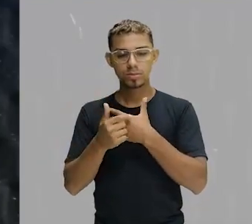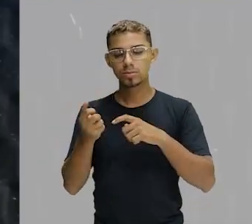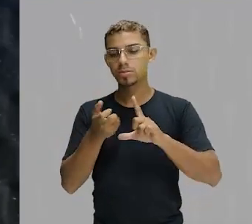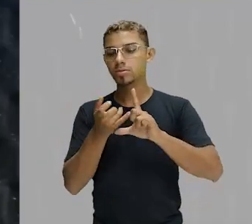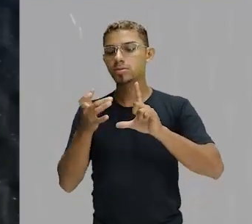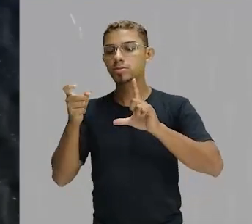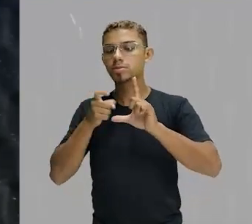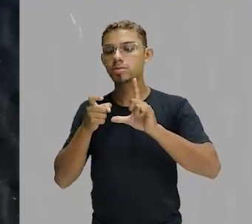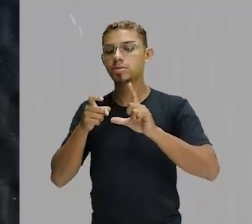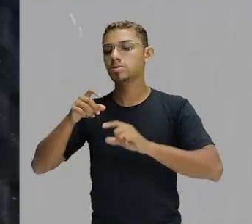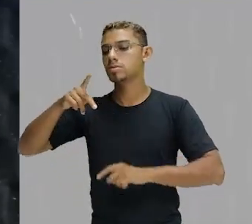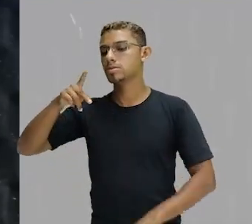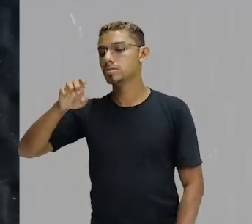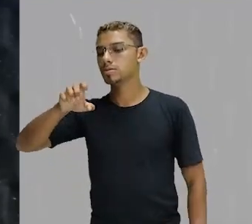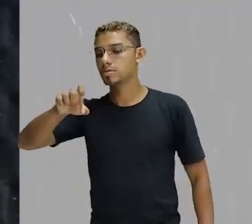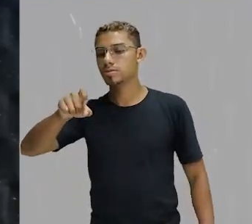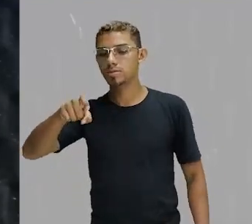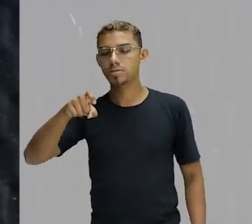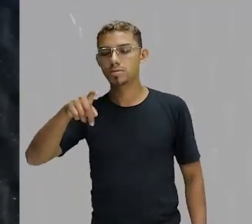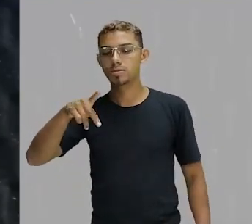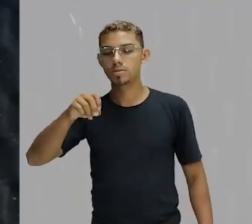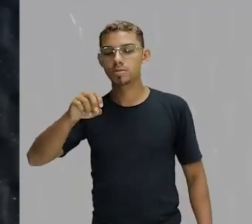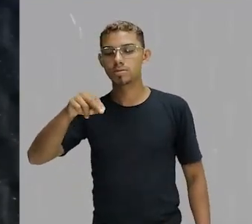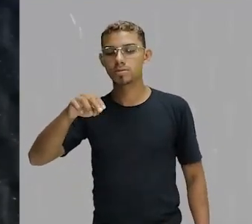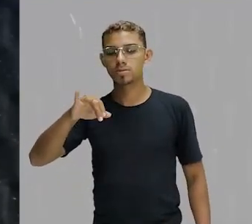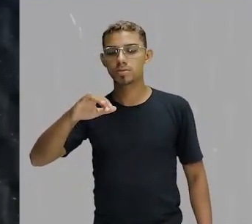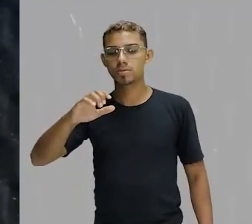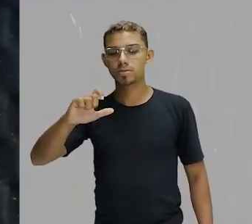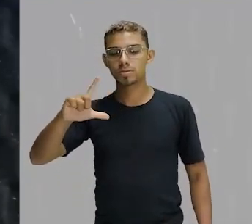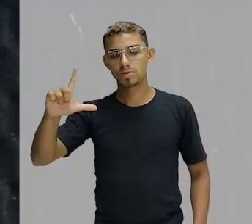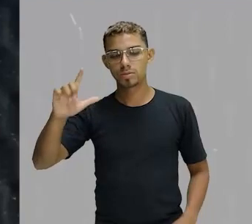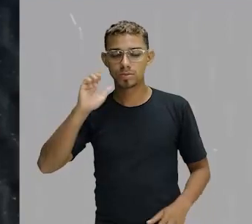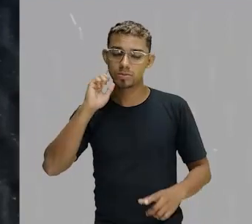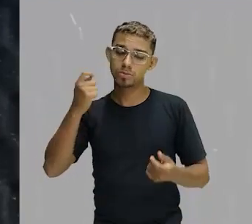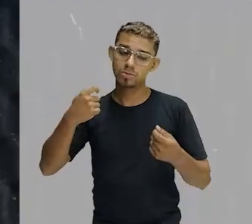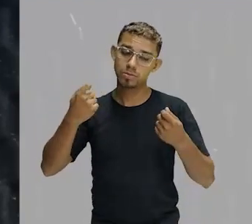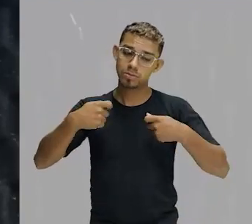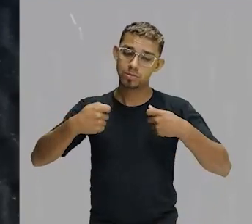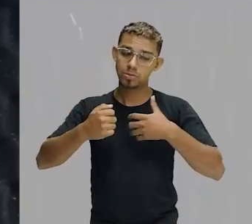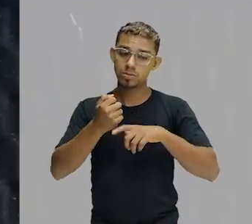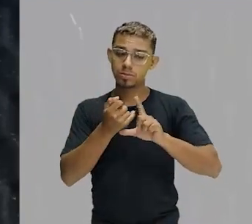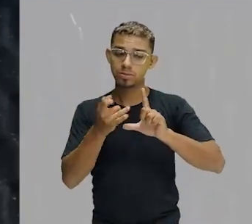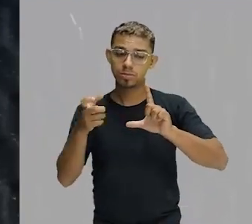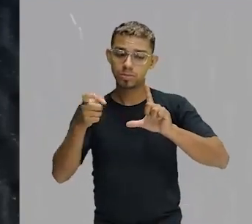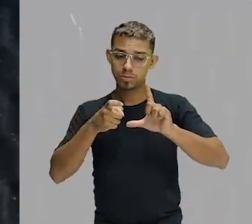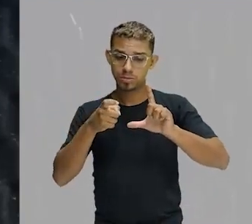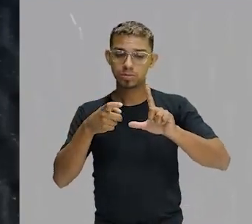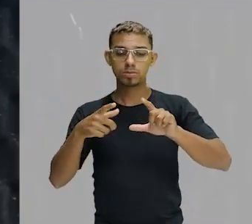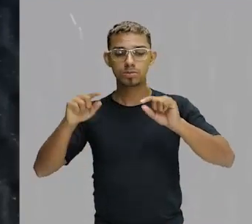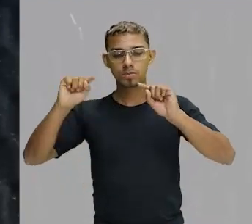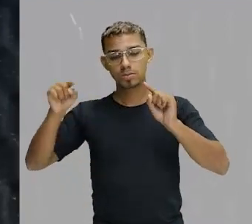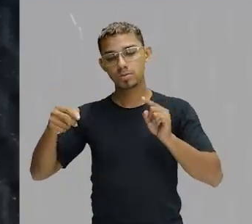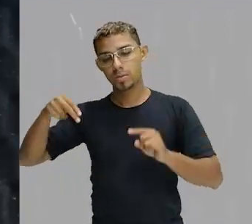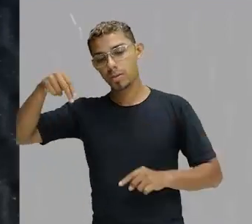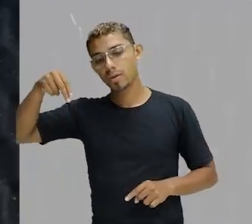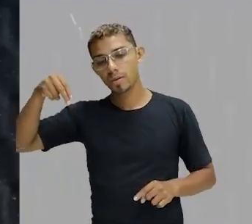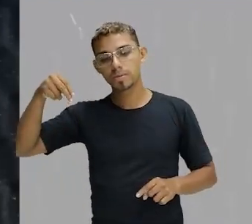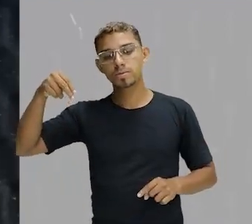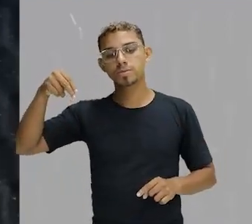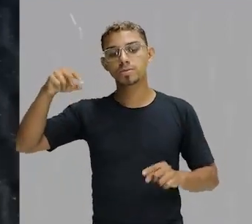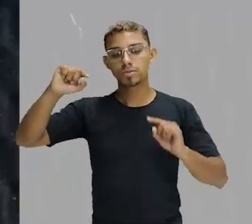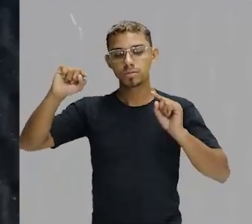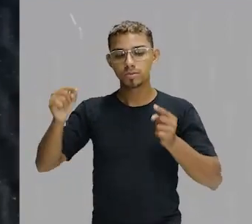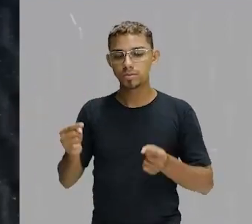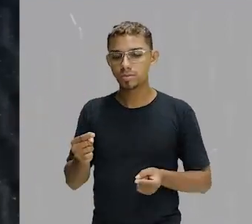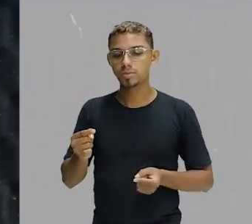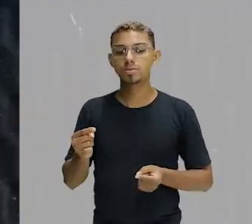função exponencial? Porque esse montante pode ser pensado como uma função e a variável apareceu aonde para